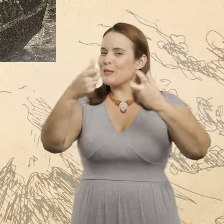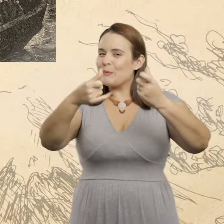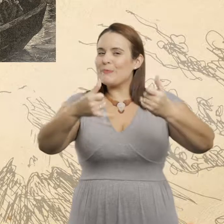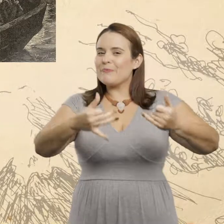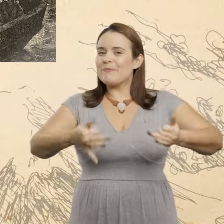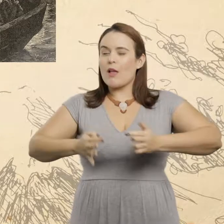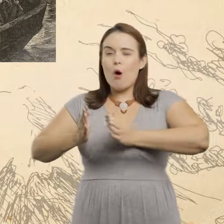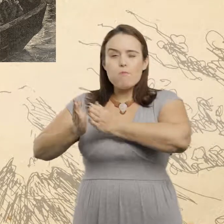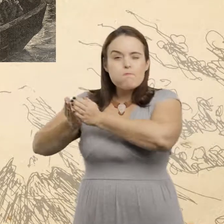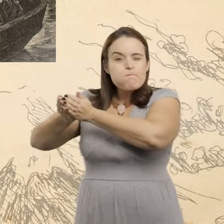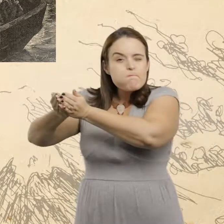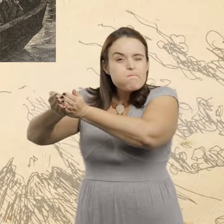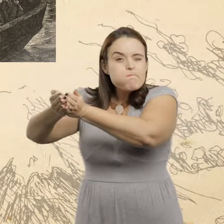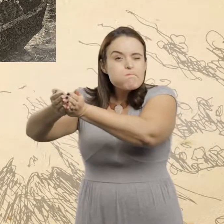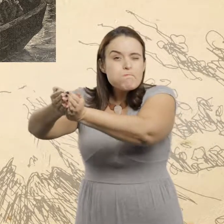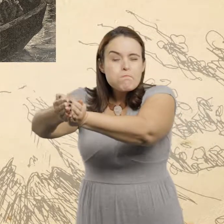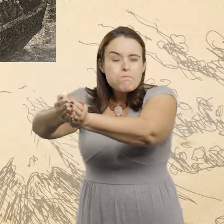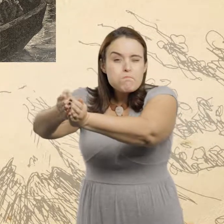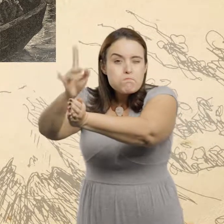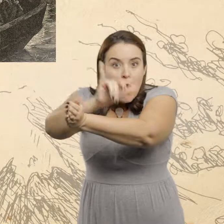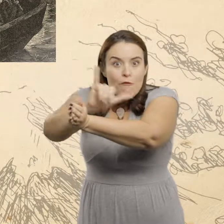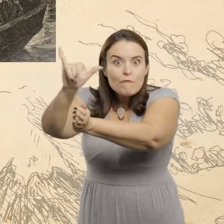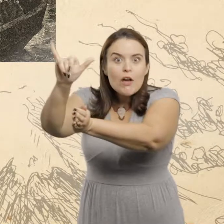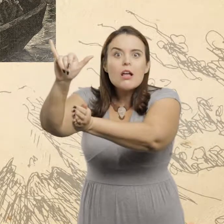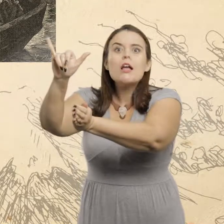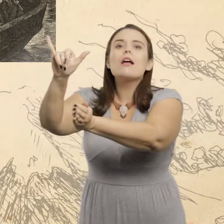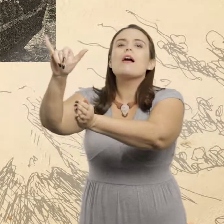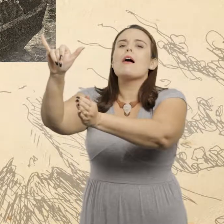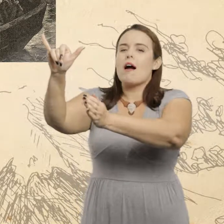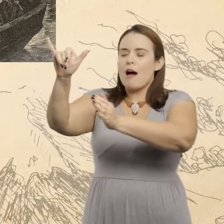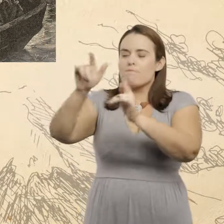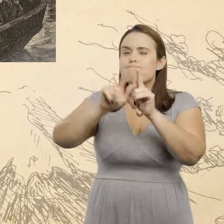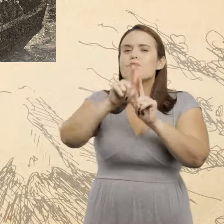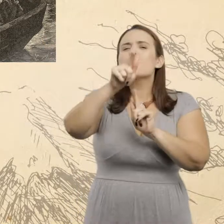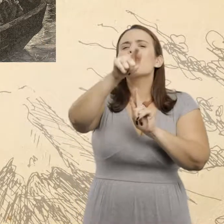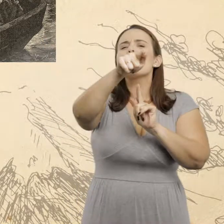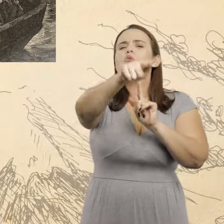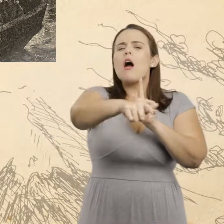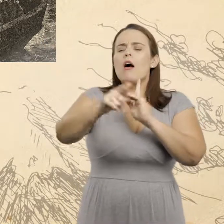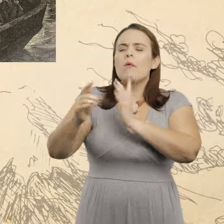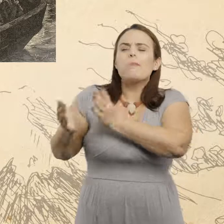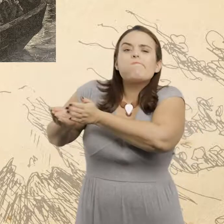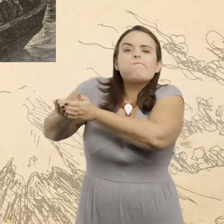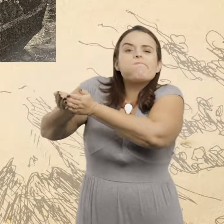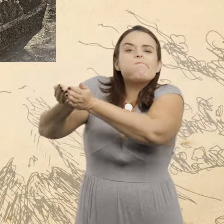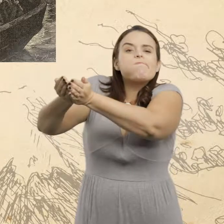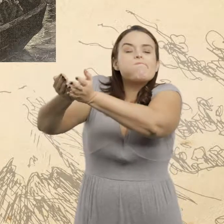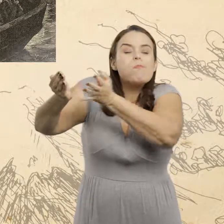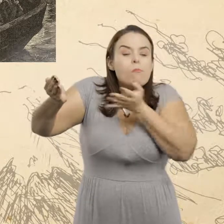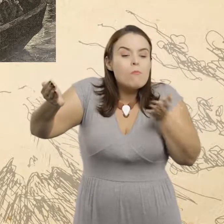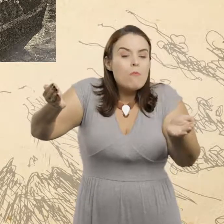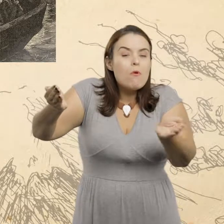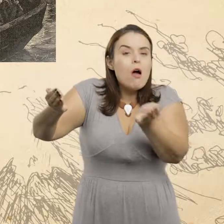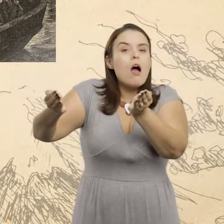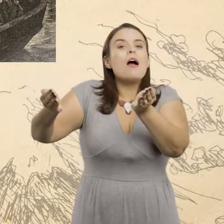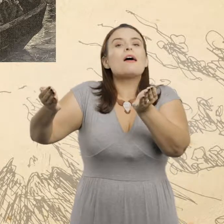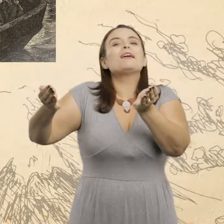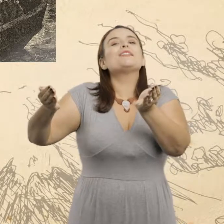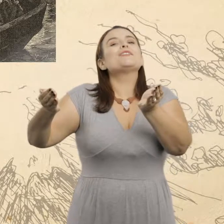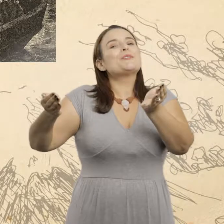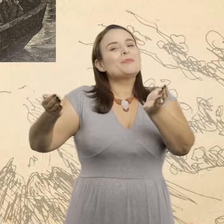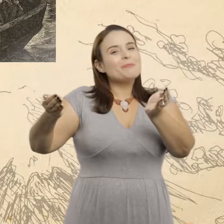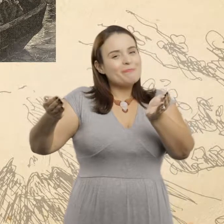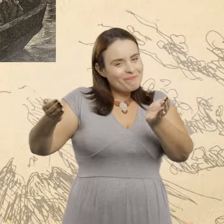explicar. Eles lançaram sinais para o grande navio que passava à sua frente. O capitão do grande navio se aproximou do